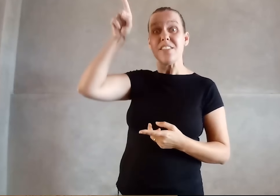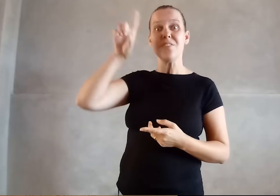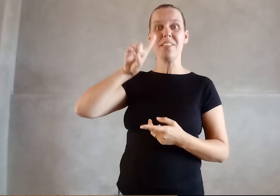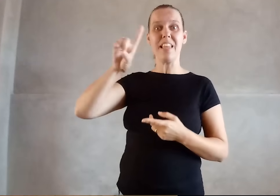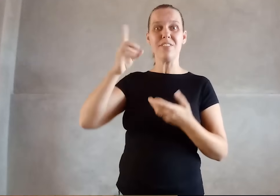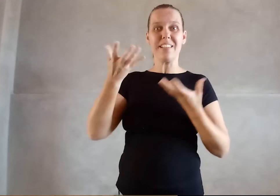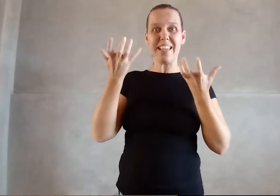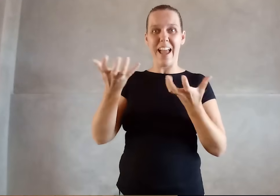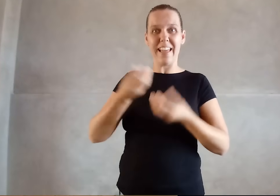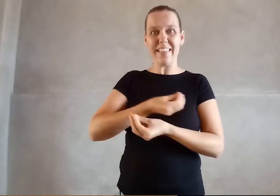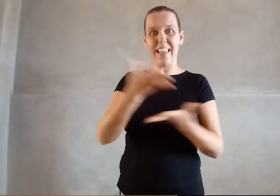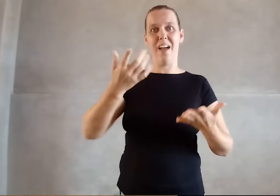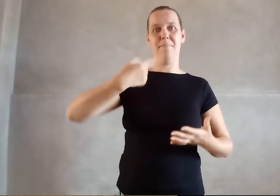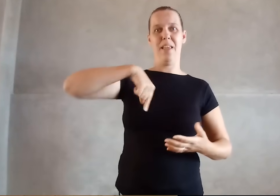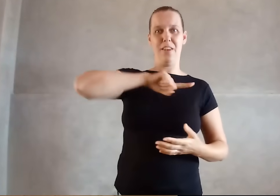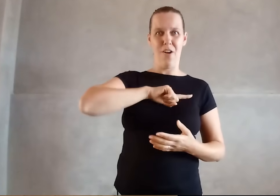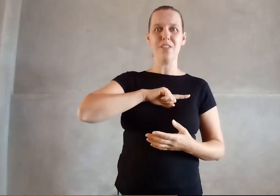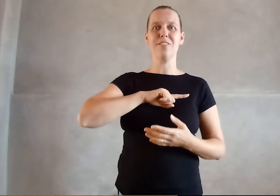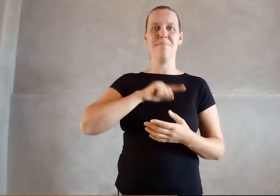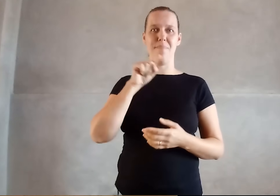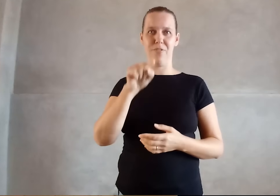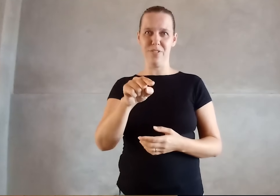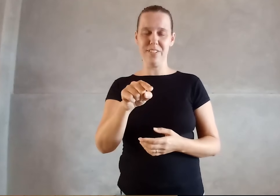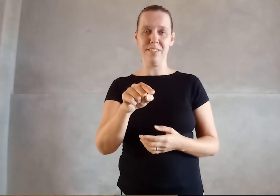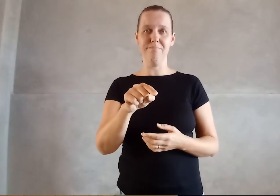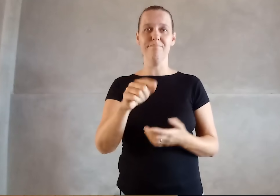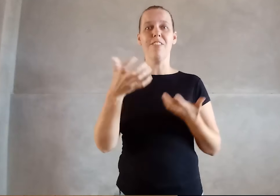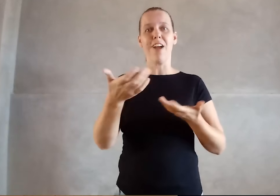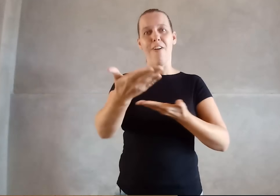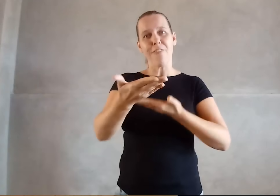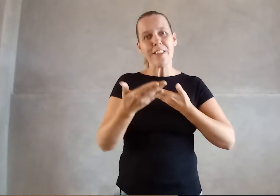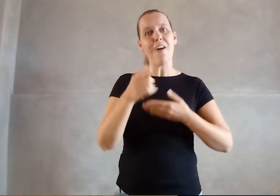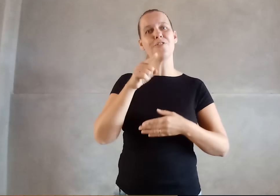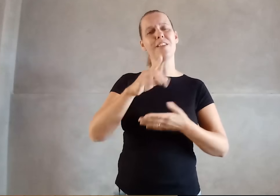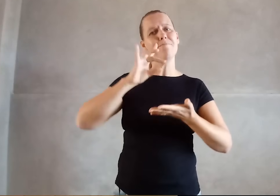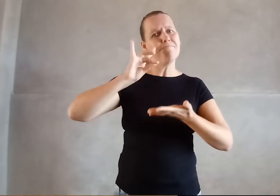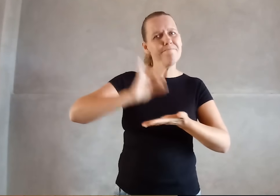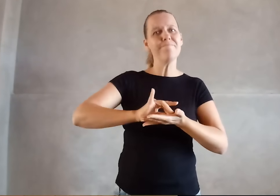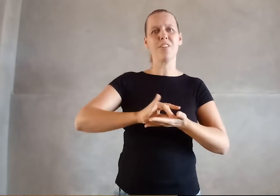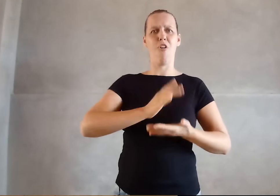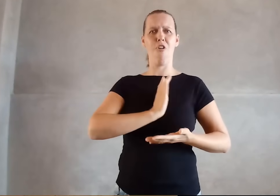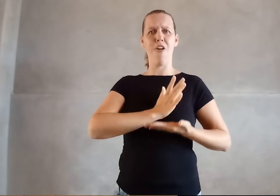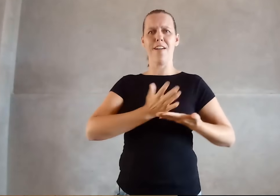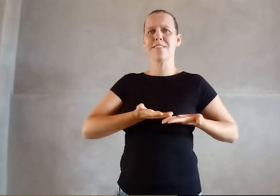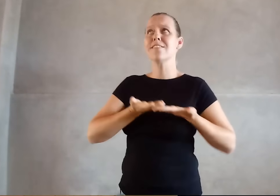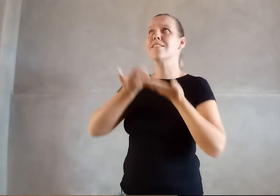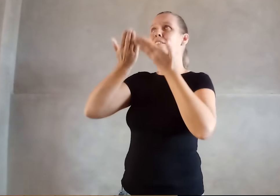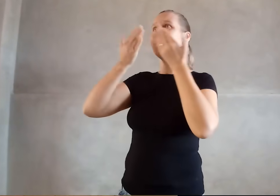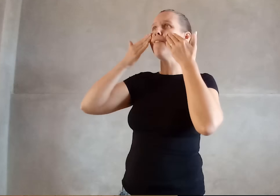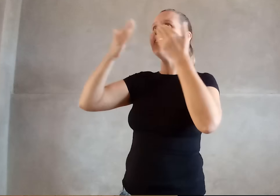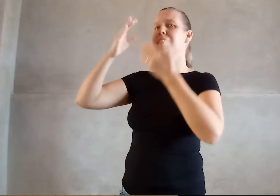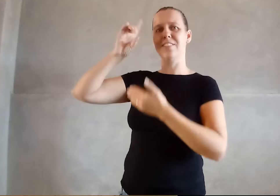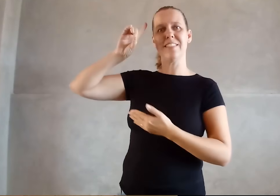convidar, então, a realmente colocar o seu coração diante de Deus para que nós possamos continuar nesta provação,